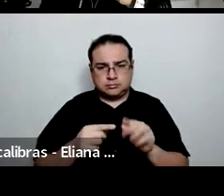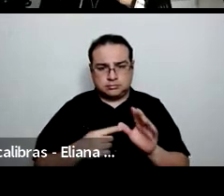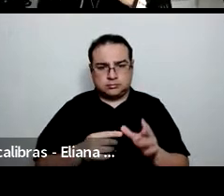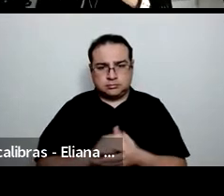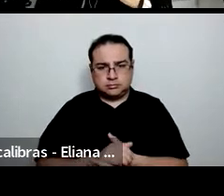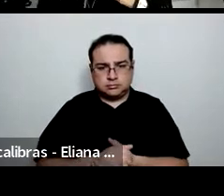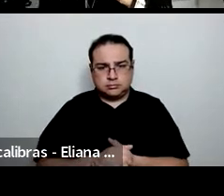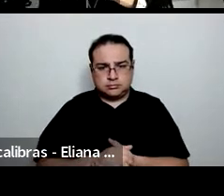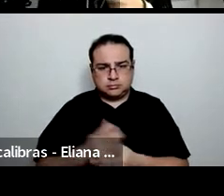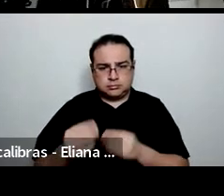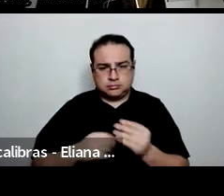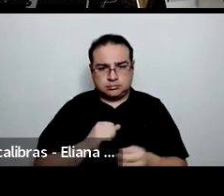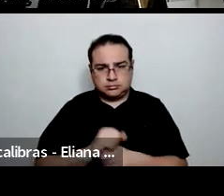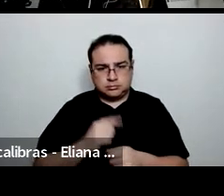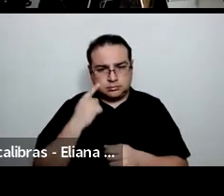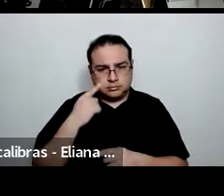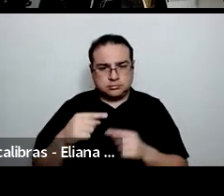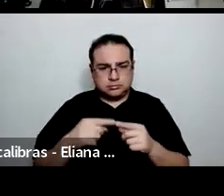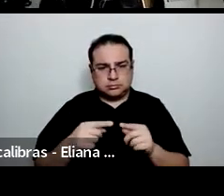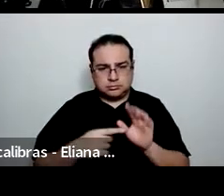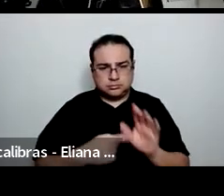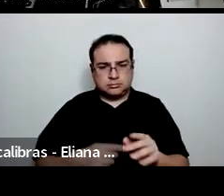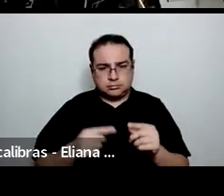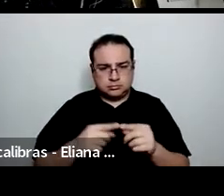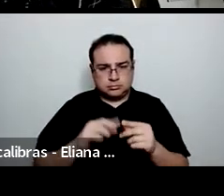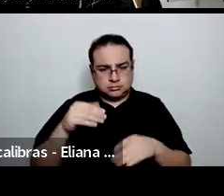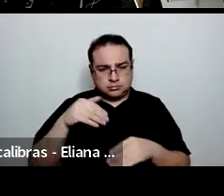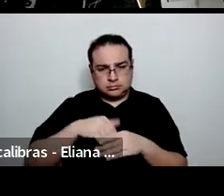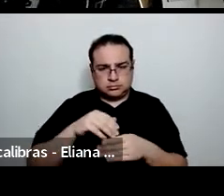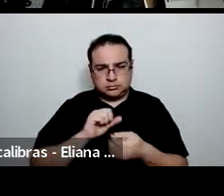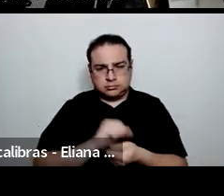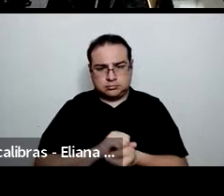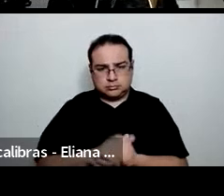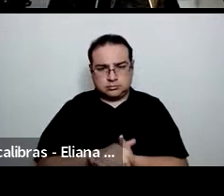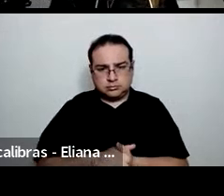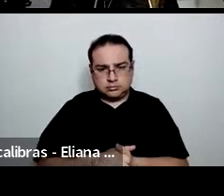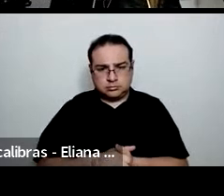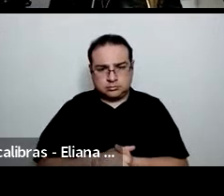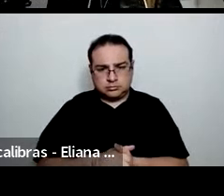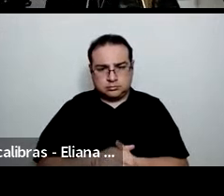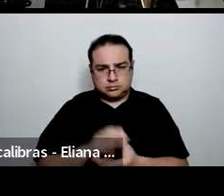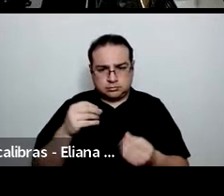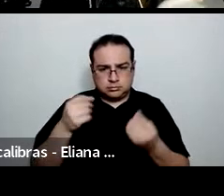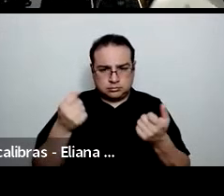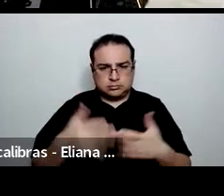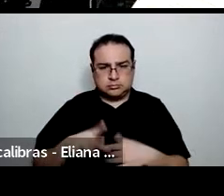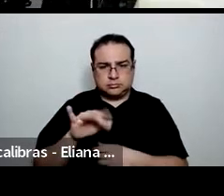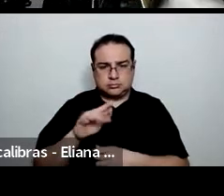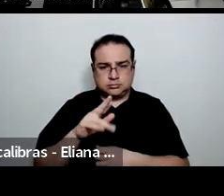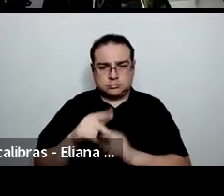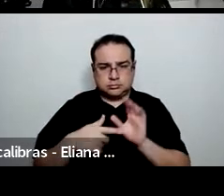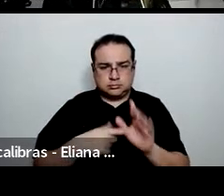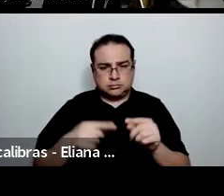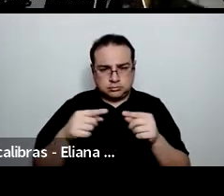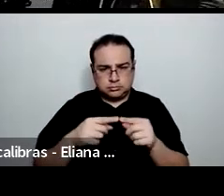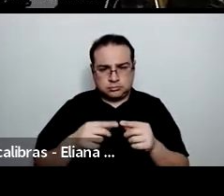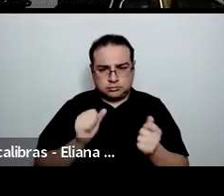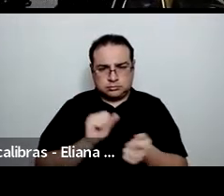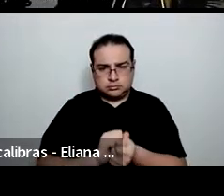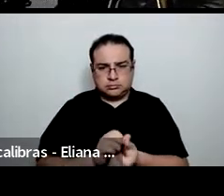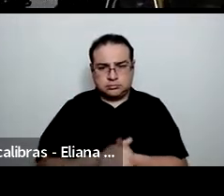e não havendo proclamado o resultado por unanimidade voto esta corte deferiu o requerimento